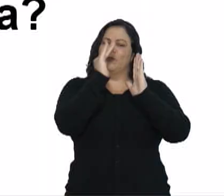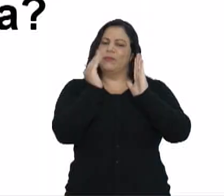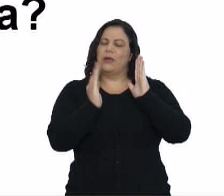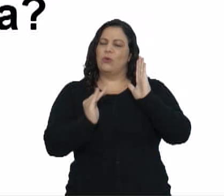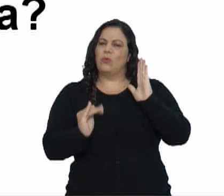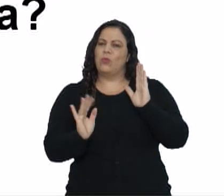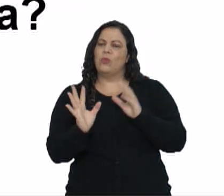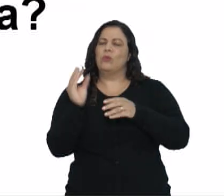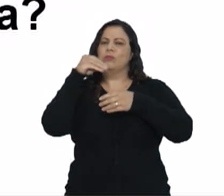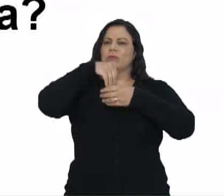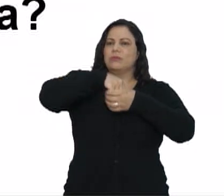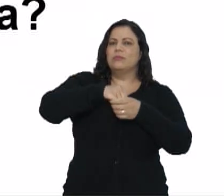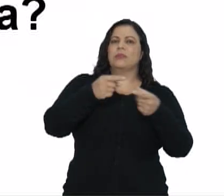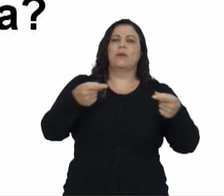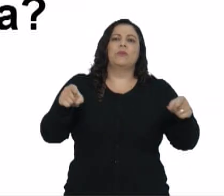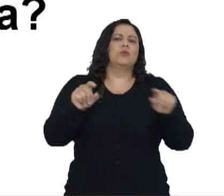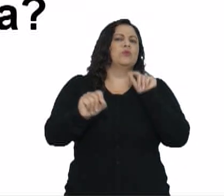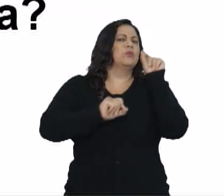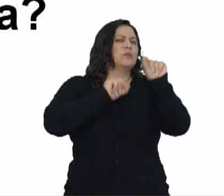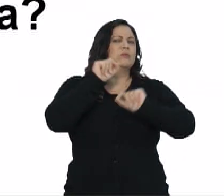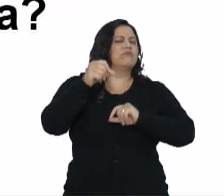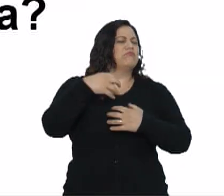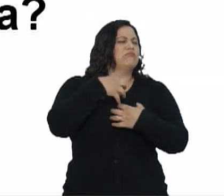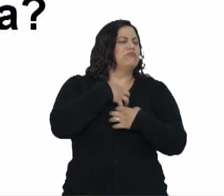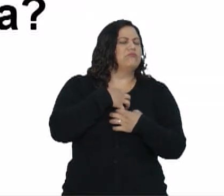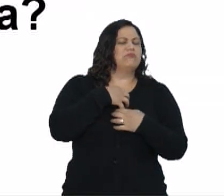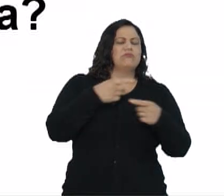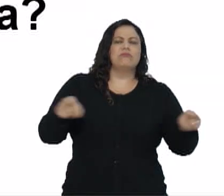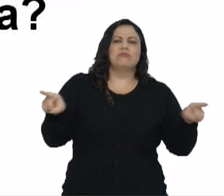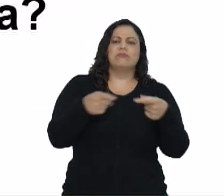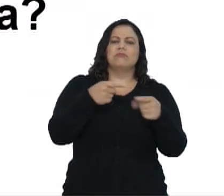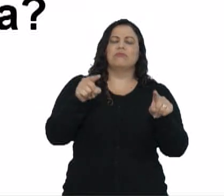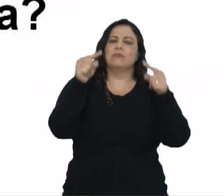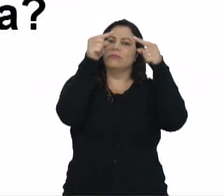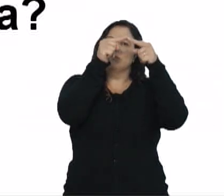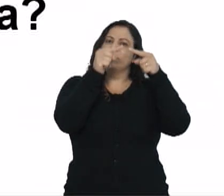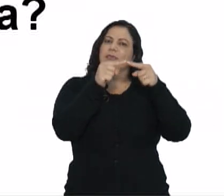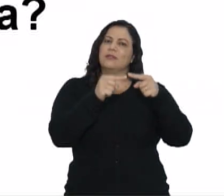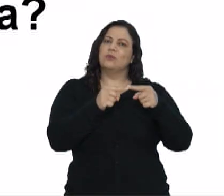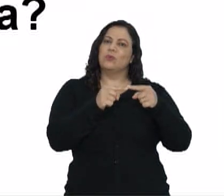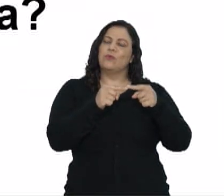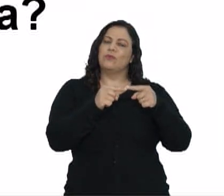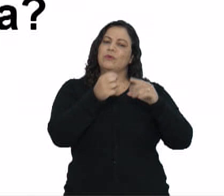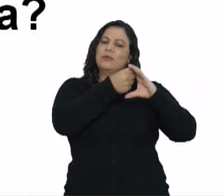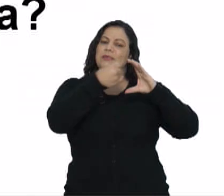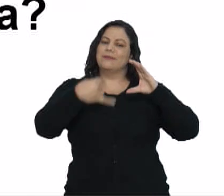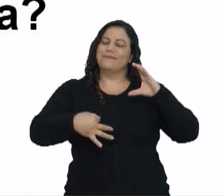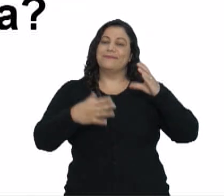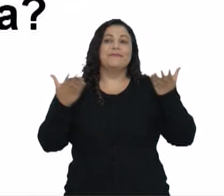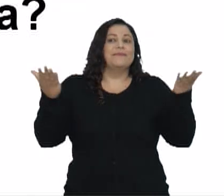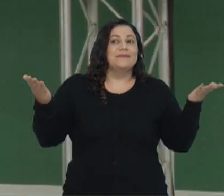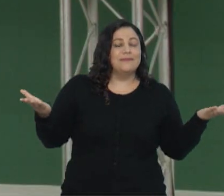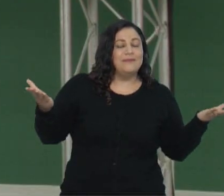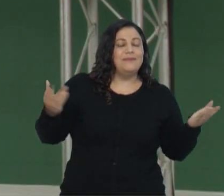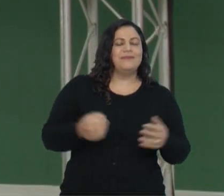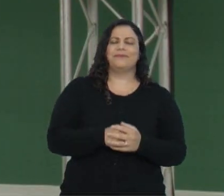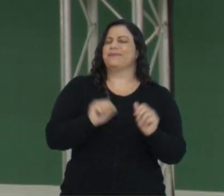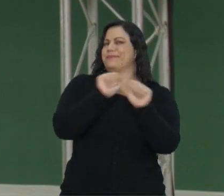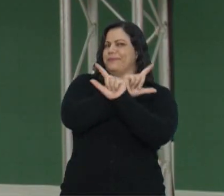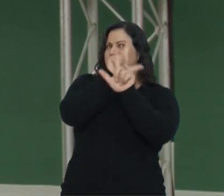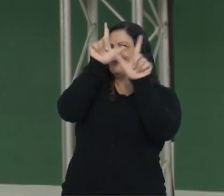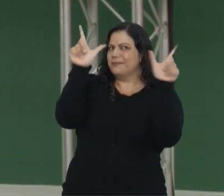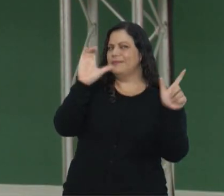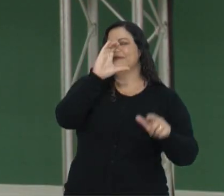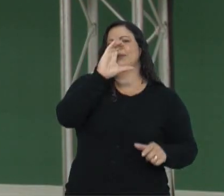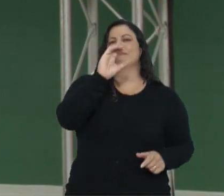dramaticidade e ornamentação. Qual a forma musical que mais se enquadra nessa característica? Lógico que é a ópera, né? Que começou com Monteverdi